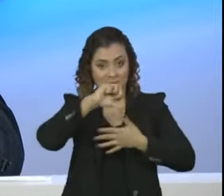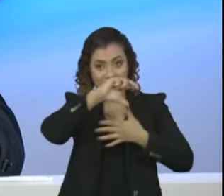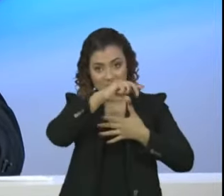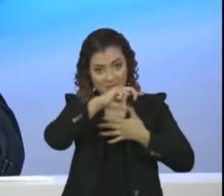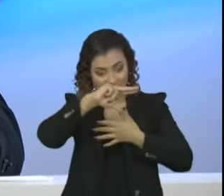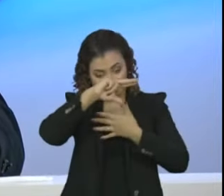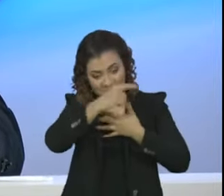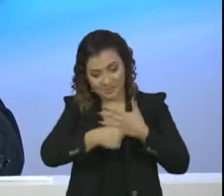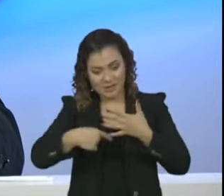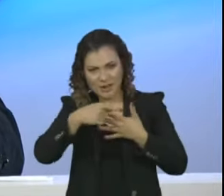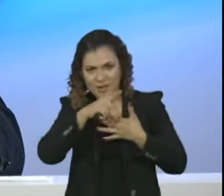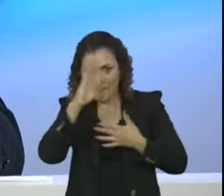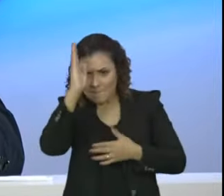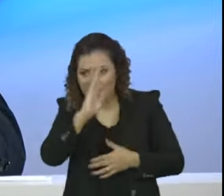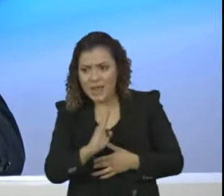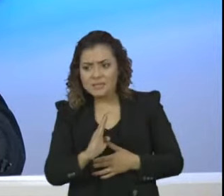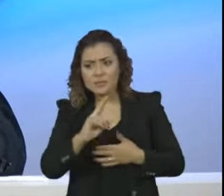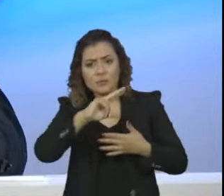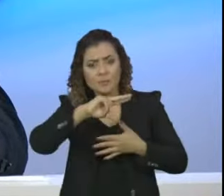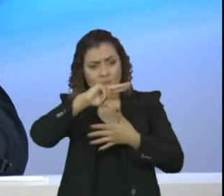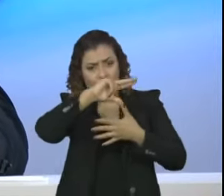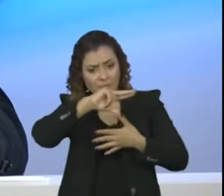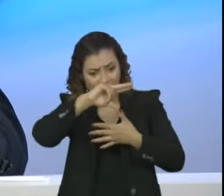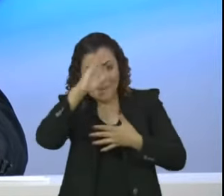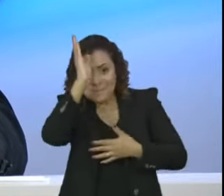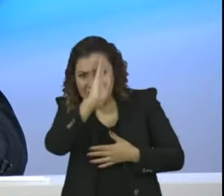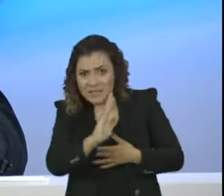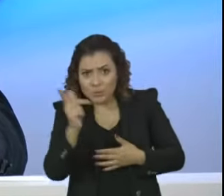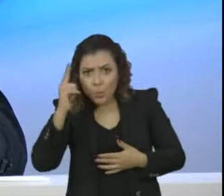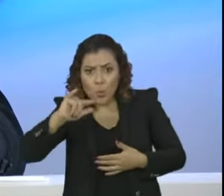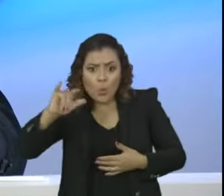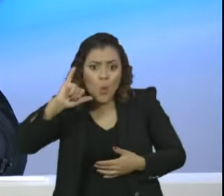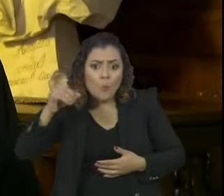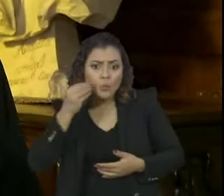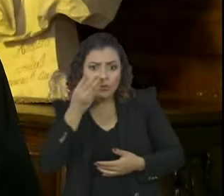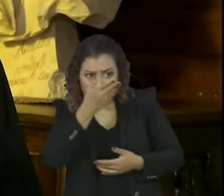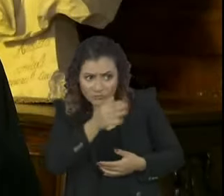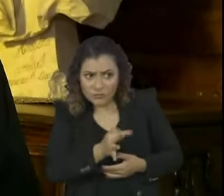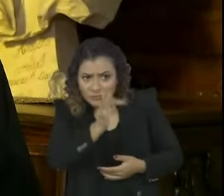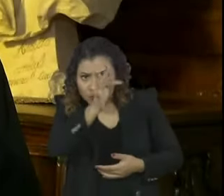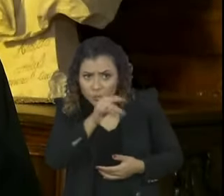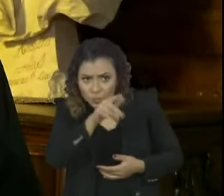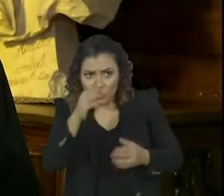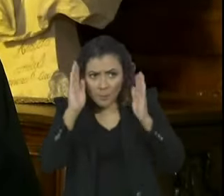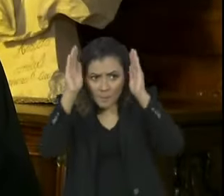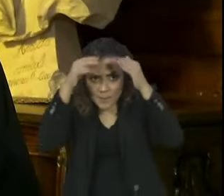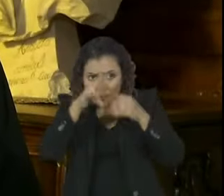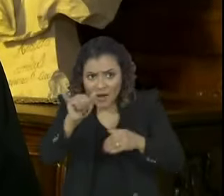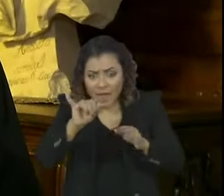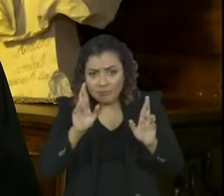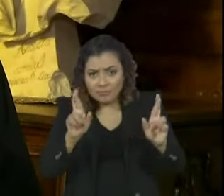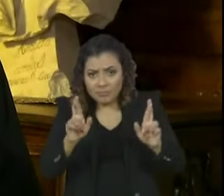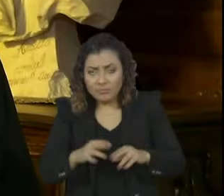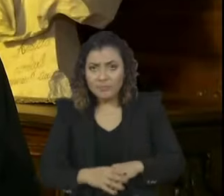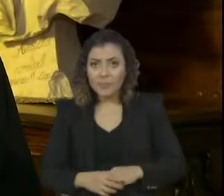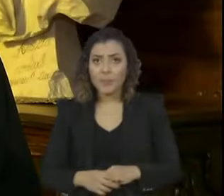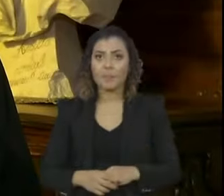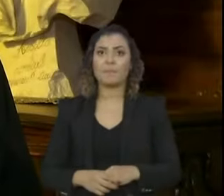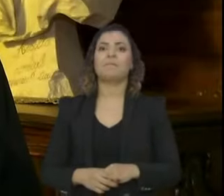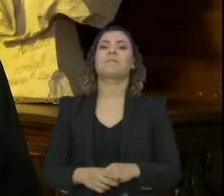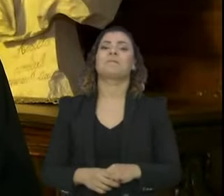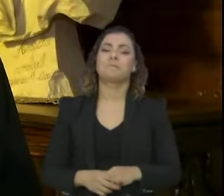espaço por um papa brasileiro e o senhor consegue se ver como o papa don't give in Oi